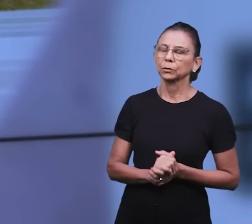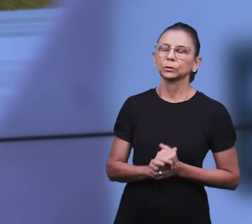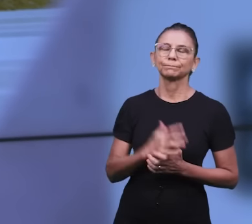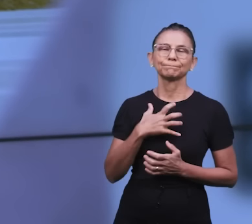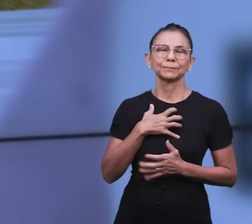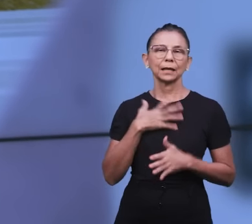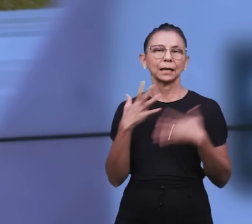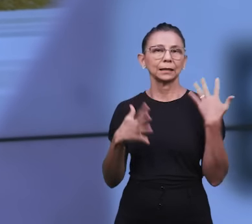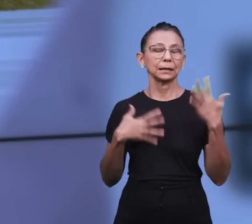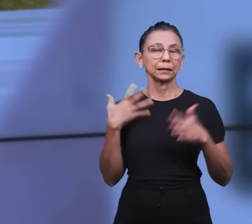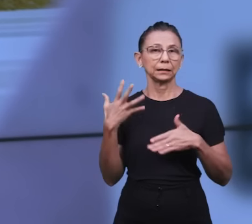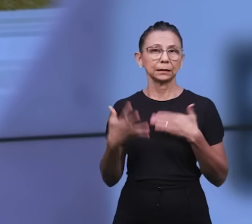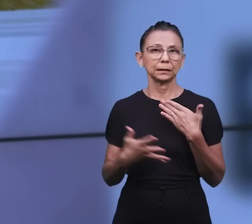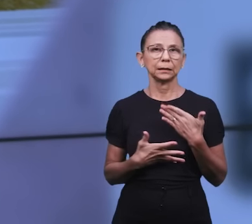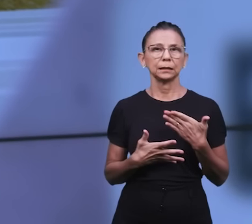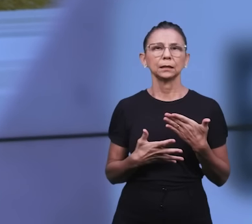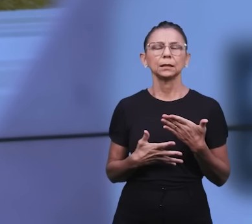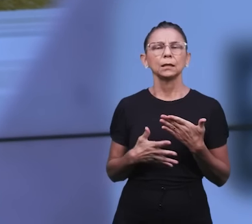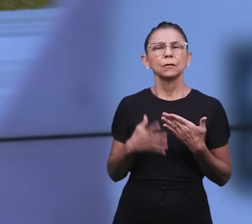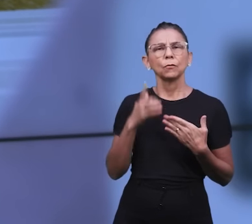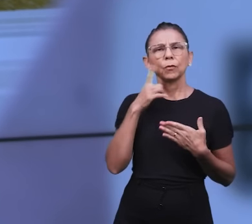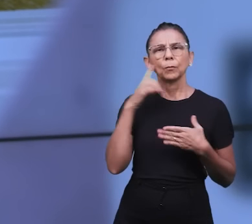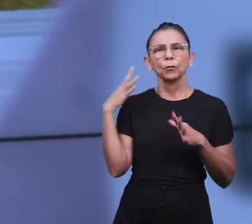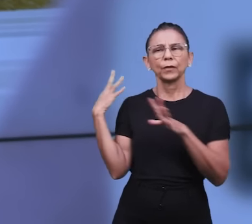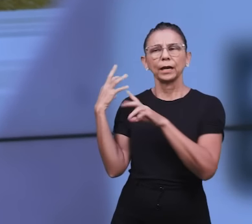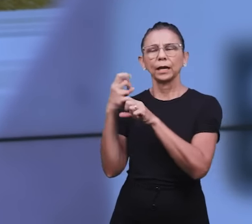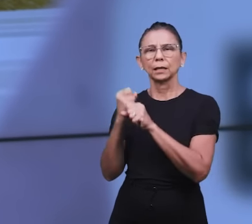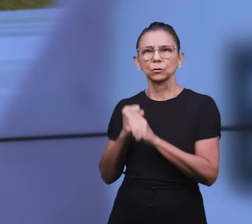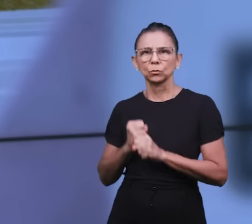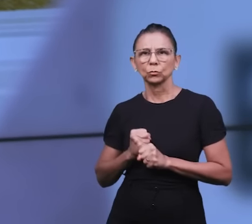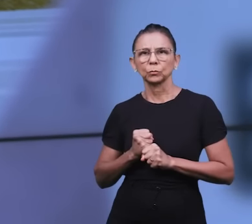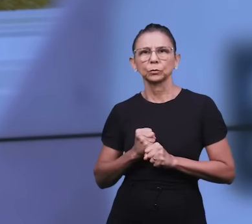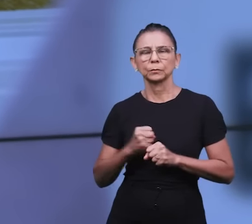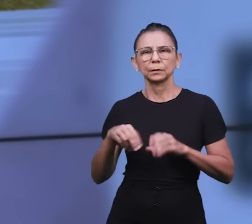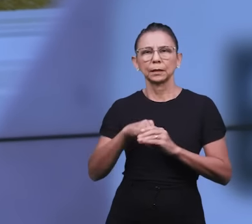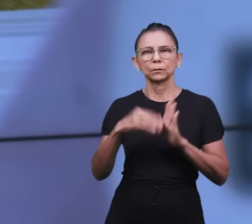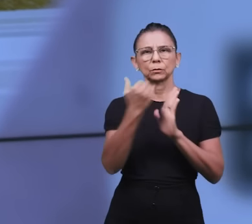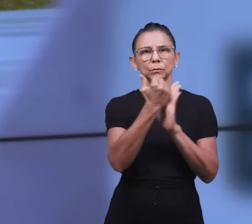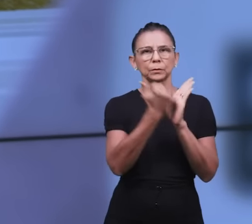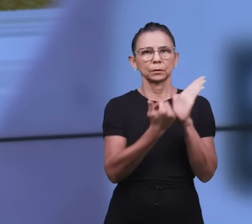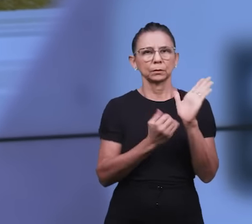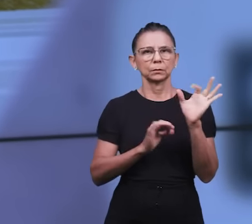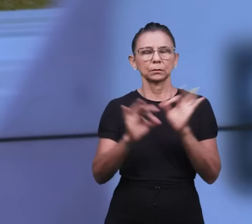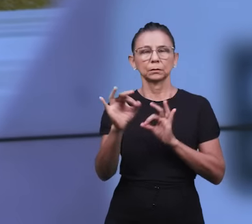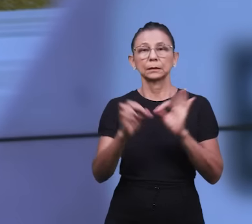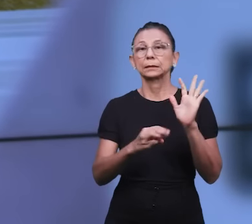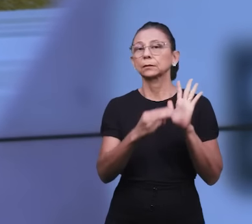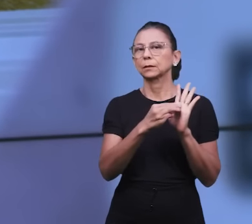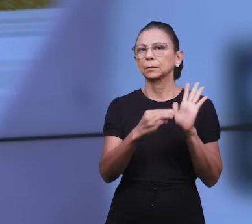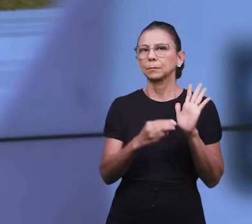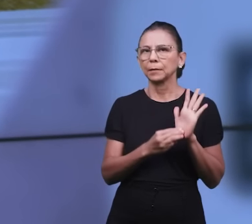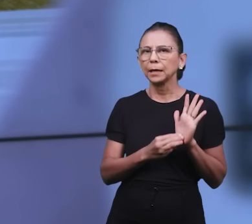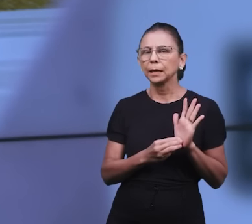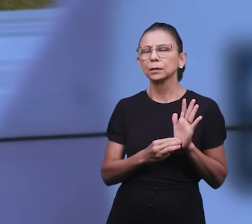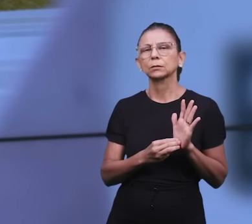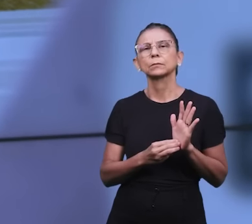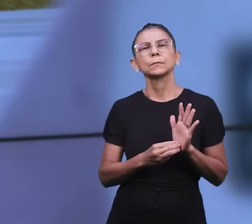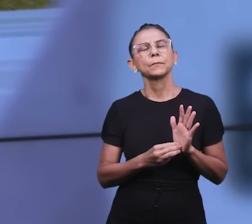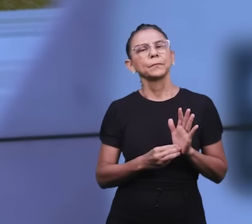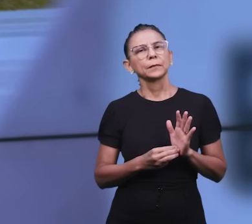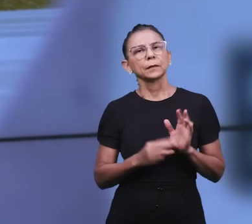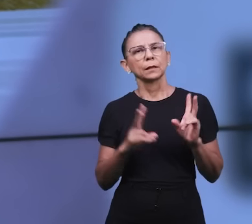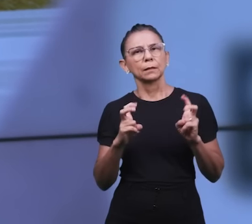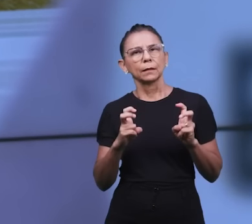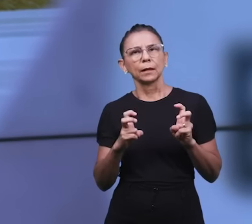estamos concluindo uma sequência dentro do programa organização e método que sempre aborda orientações para